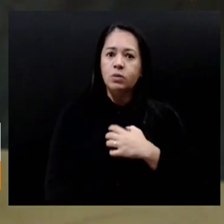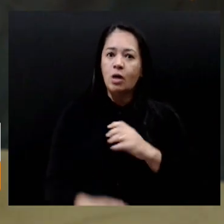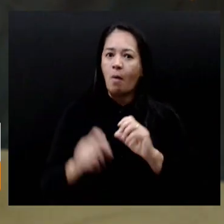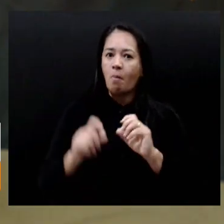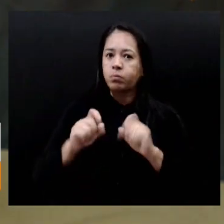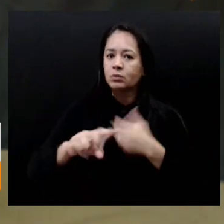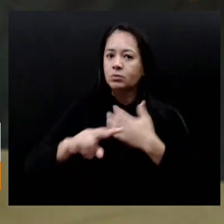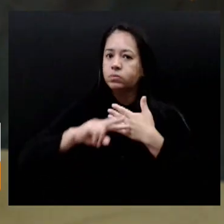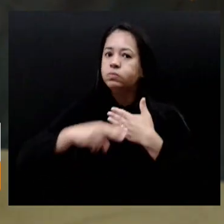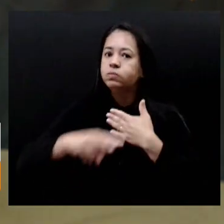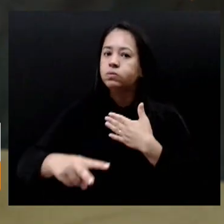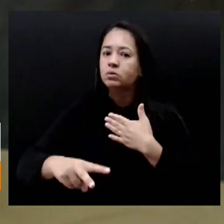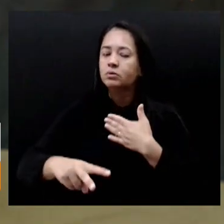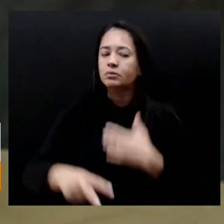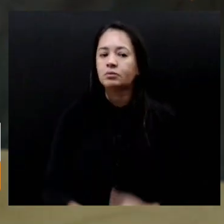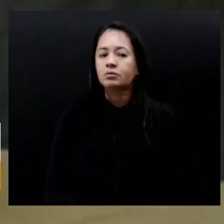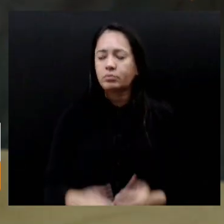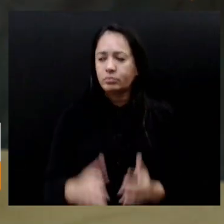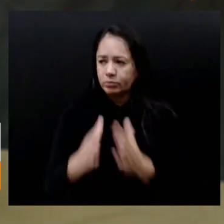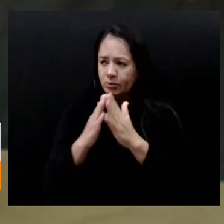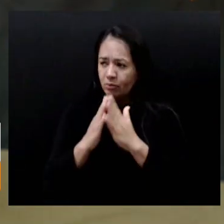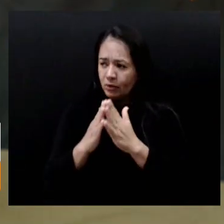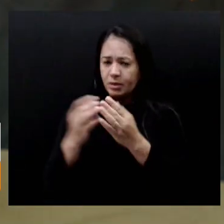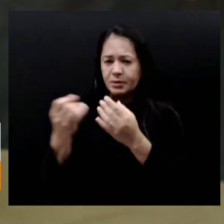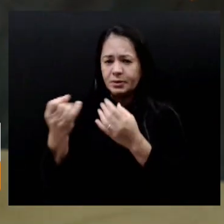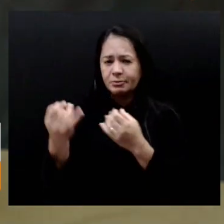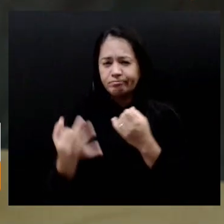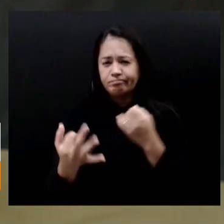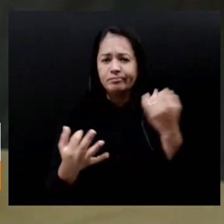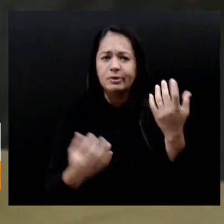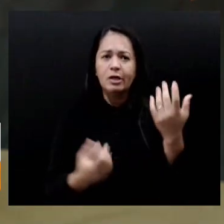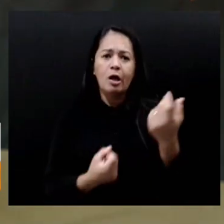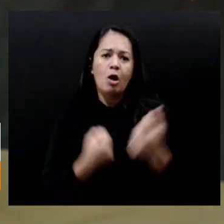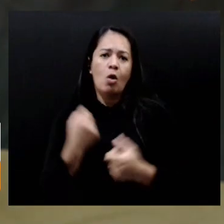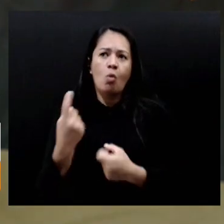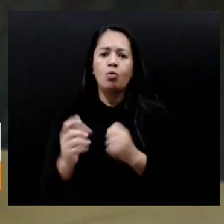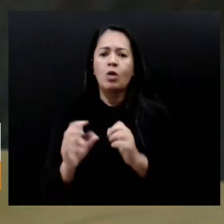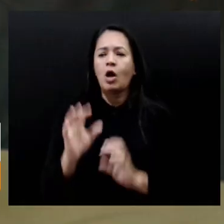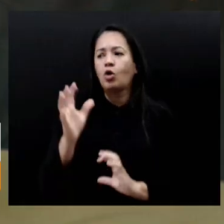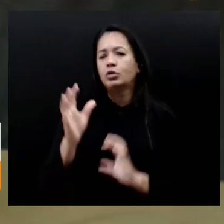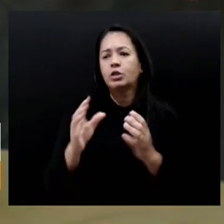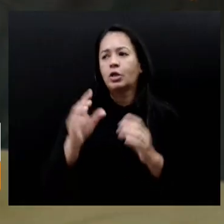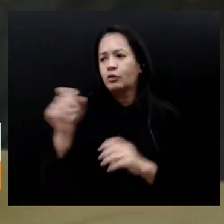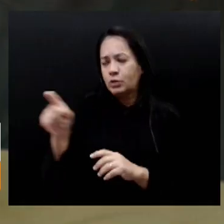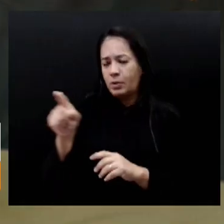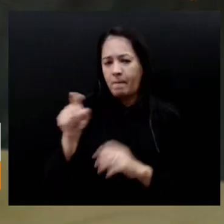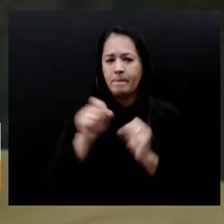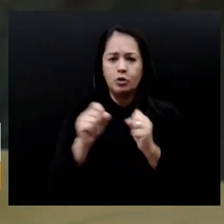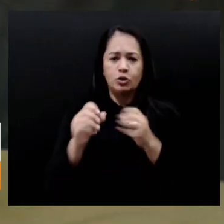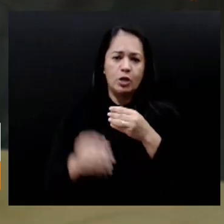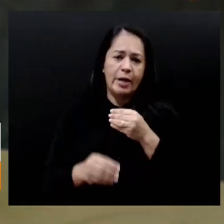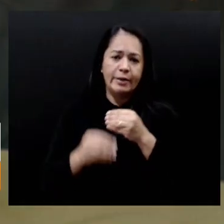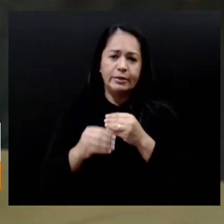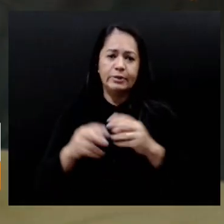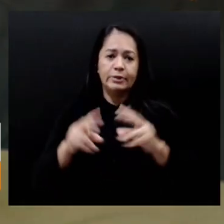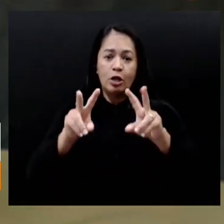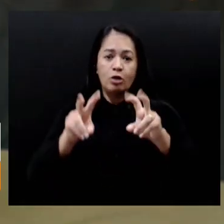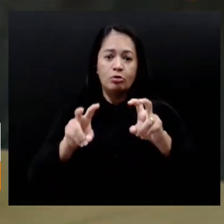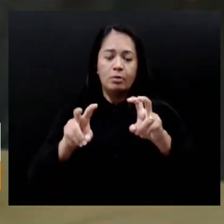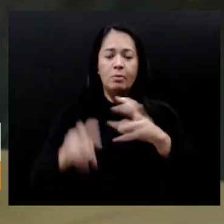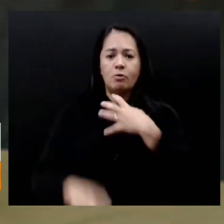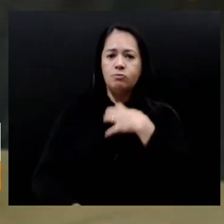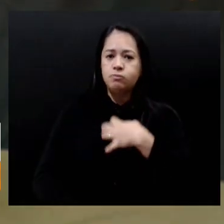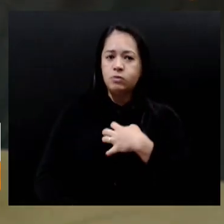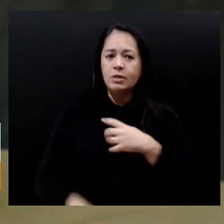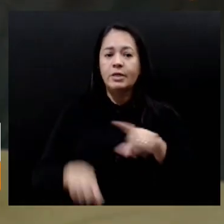senhor pontuasse para a gente alguma situação ou algo que o senhor possa acrescentar referente à raiva e a questão da justiça,